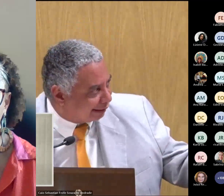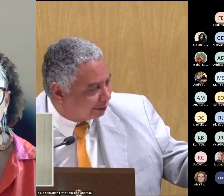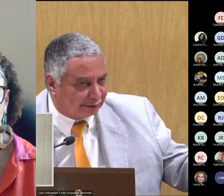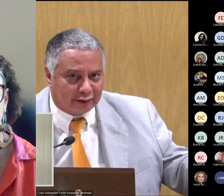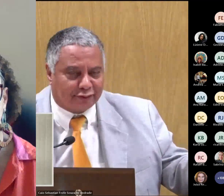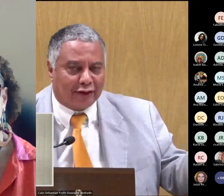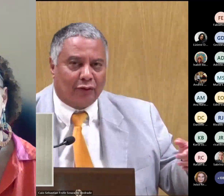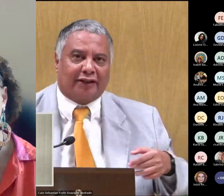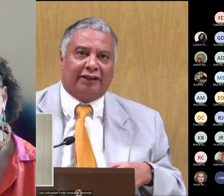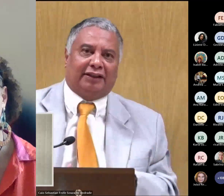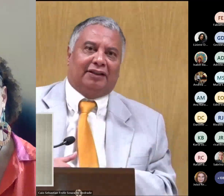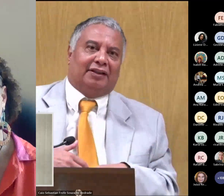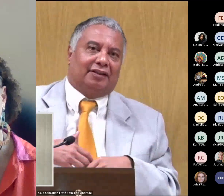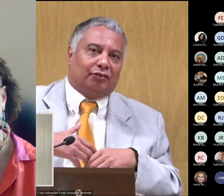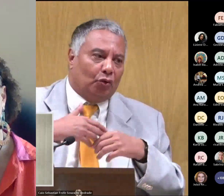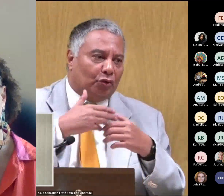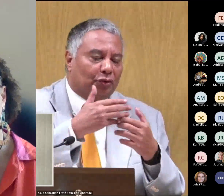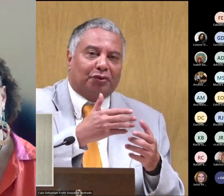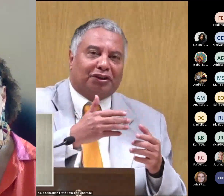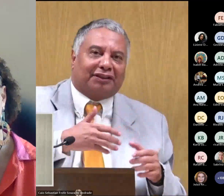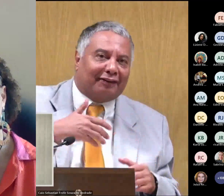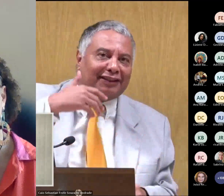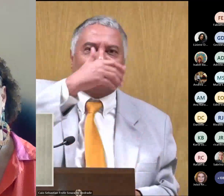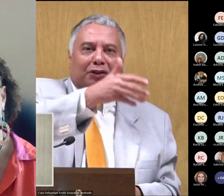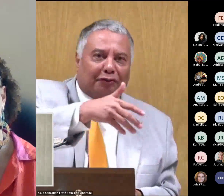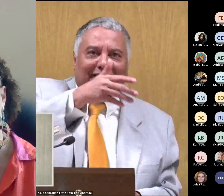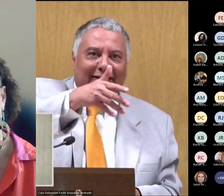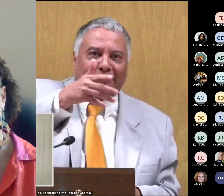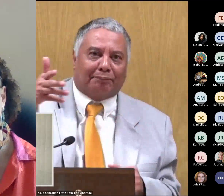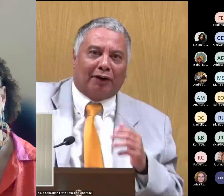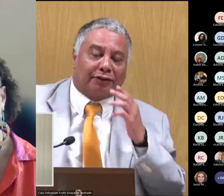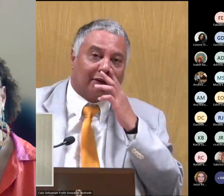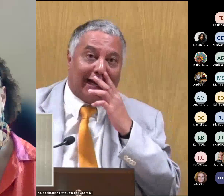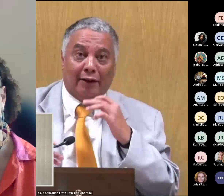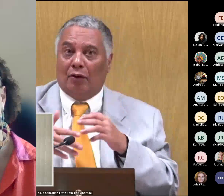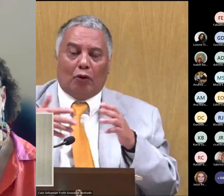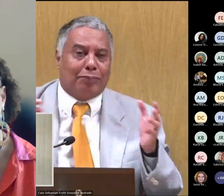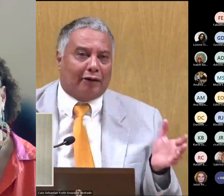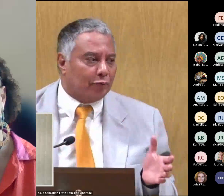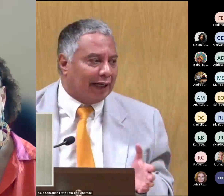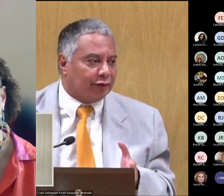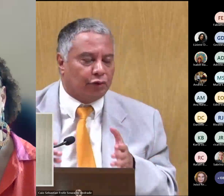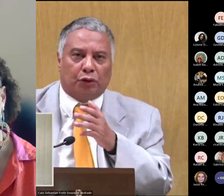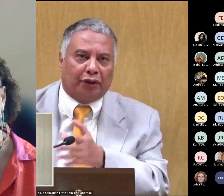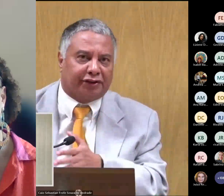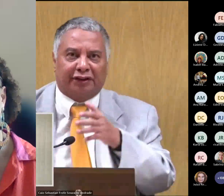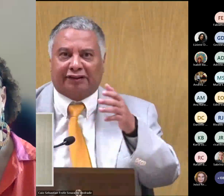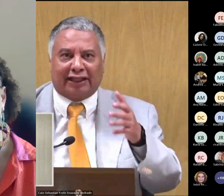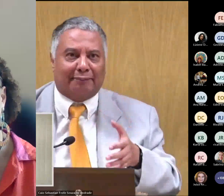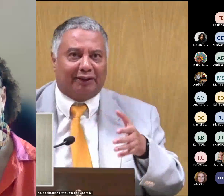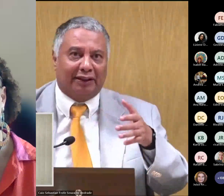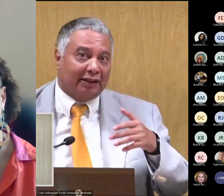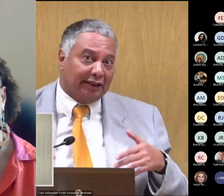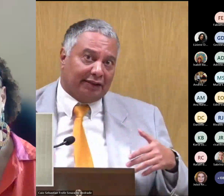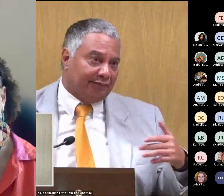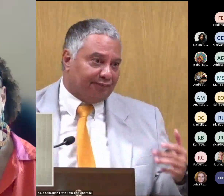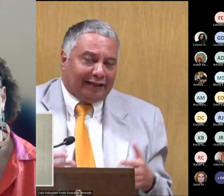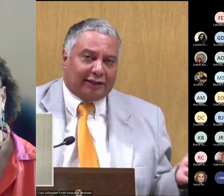a Tatiana falou aqui do do dos escravizados que iam ficar no depósito lá o Banco do Brasil de hoje de sempre